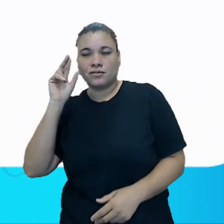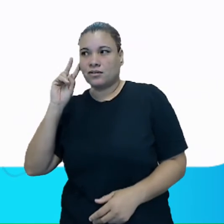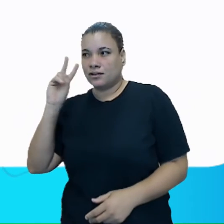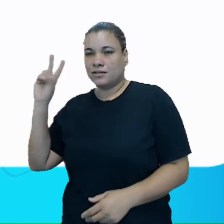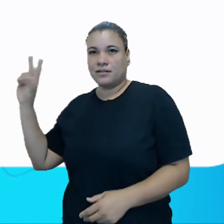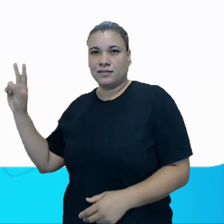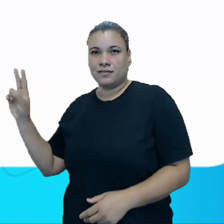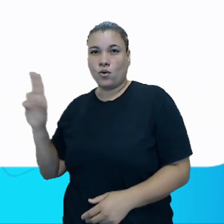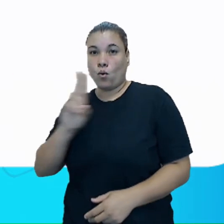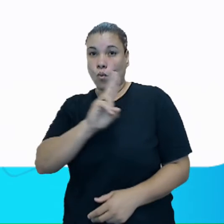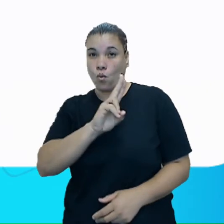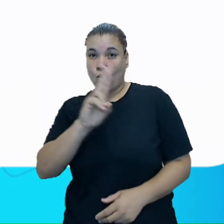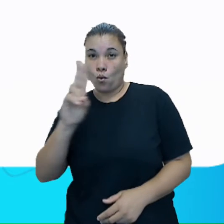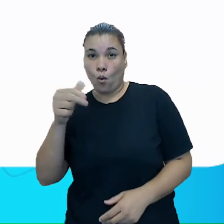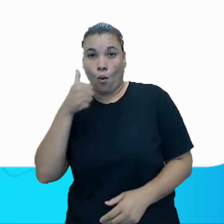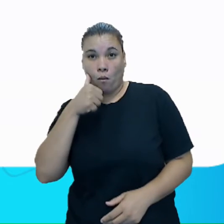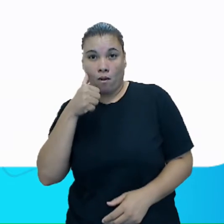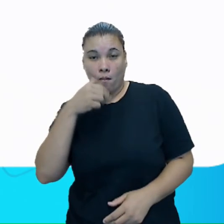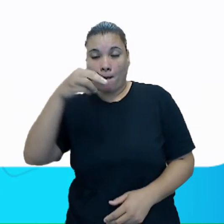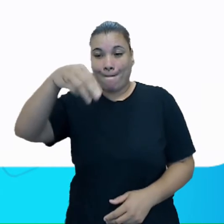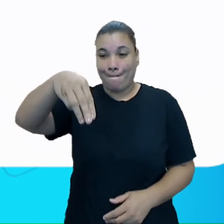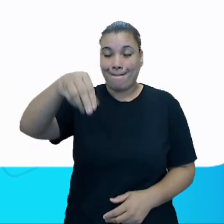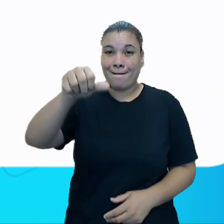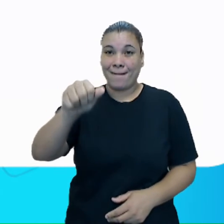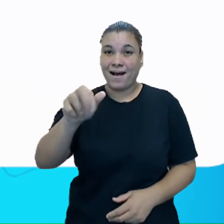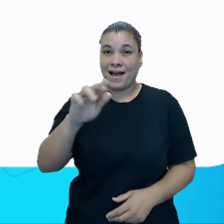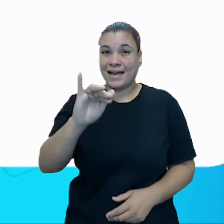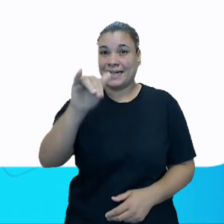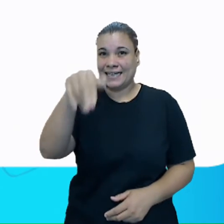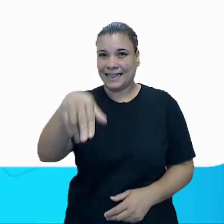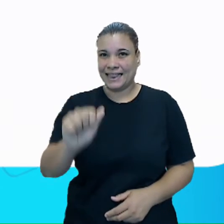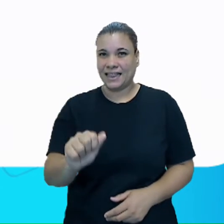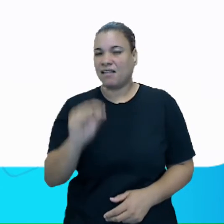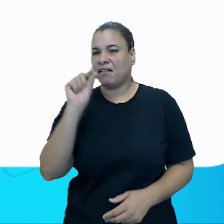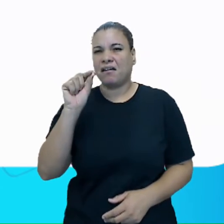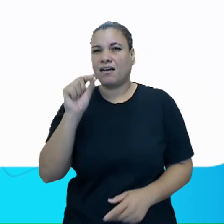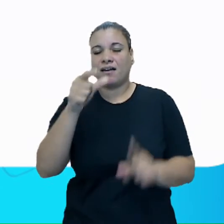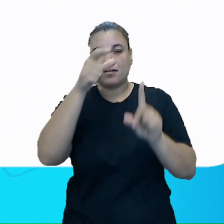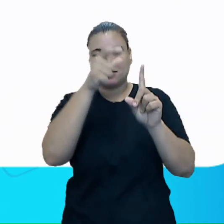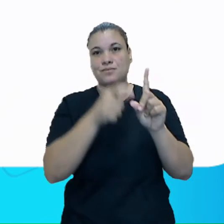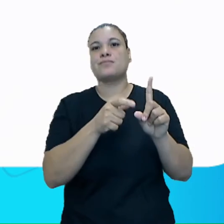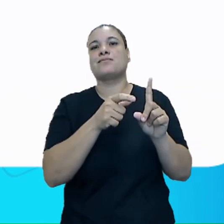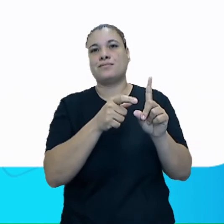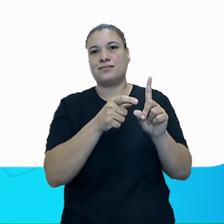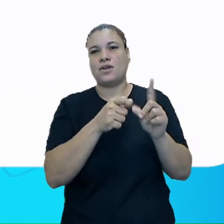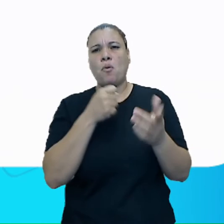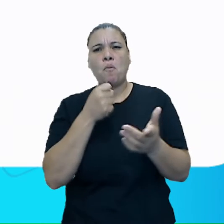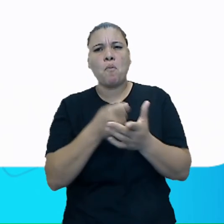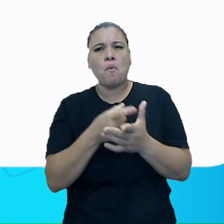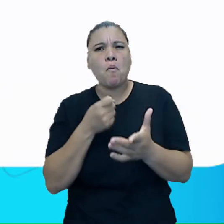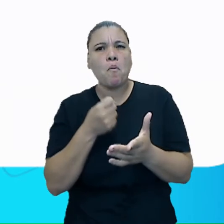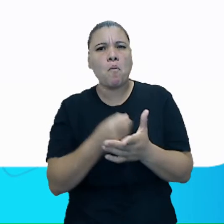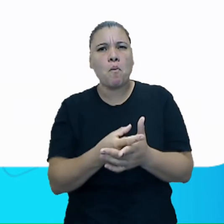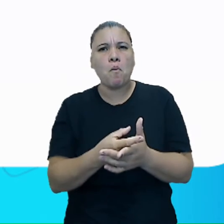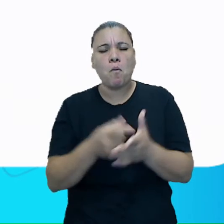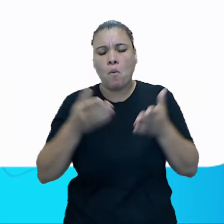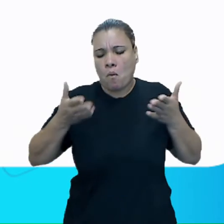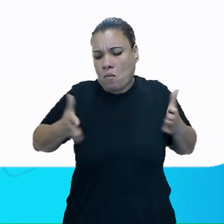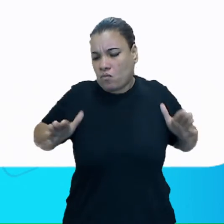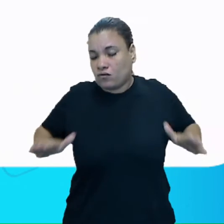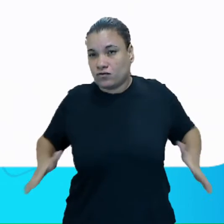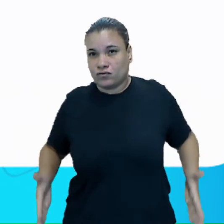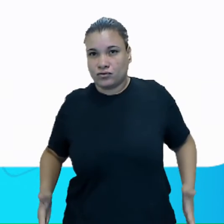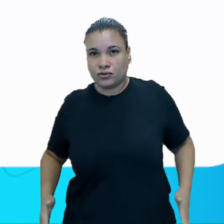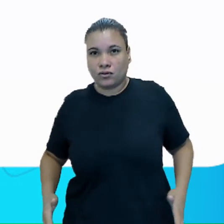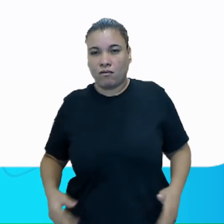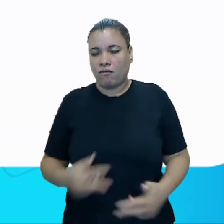sujeito, comprou muitos vestidos ontem. Eu tenho o meu predicado. E aí o comprou